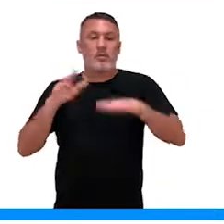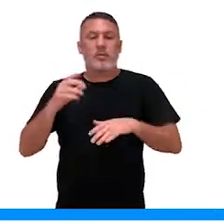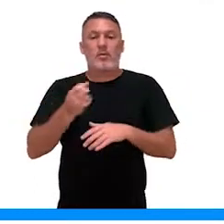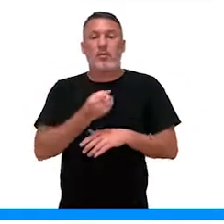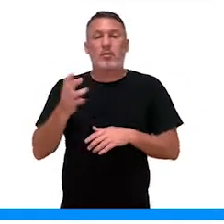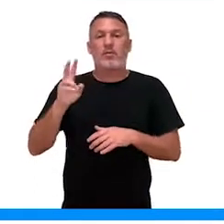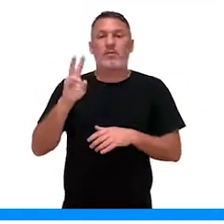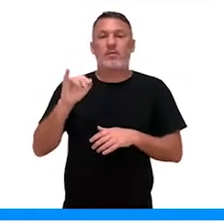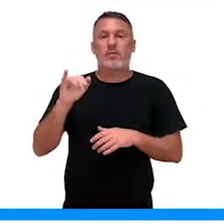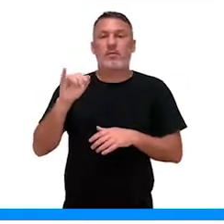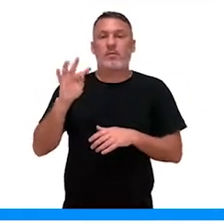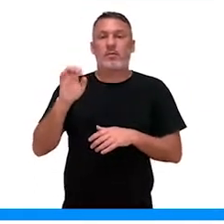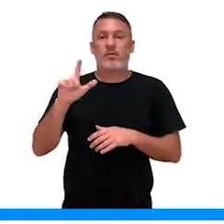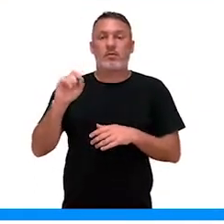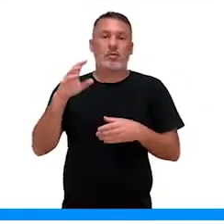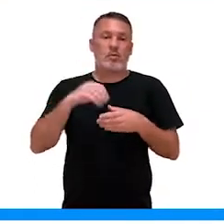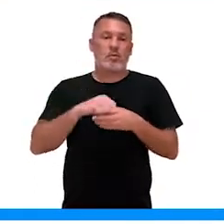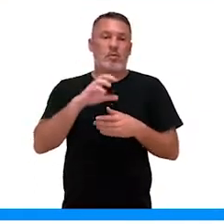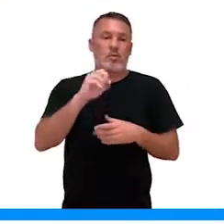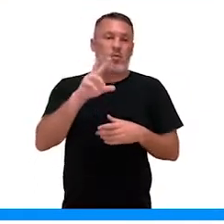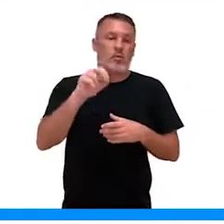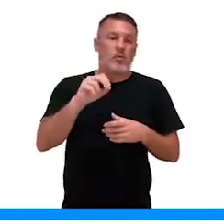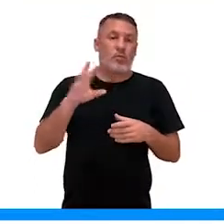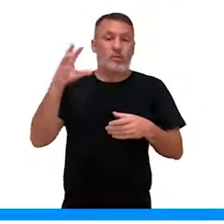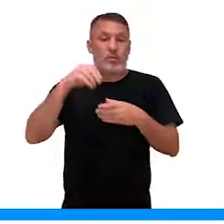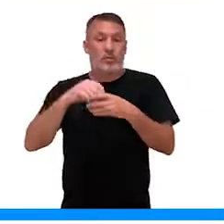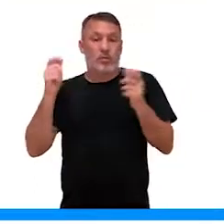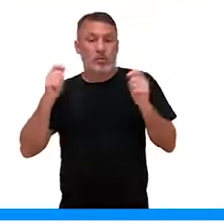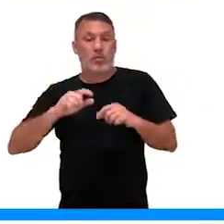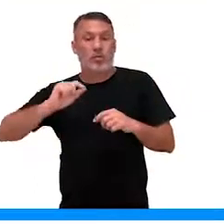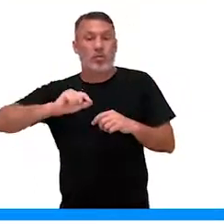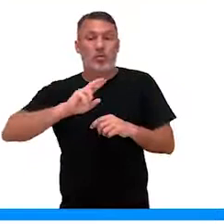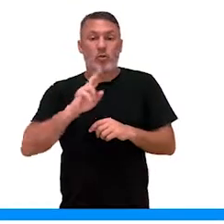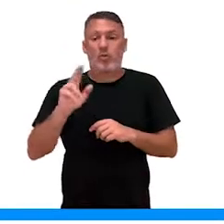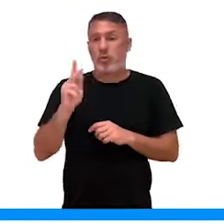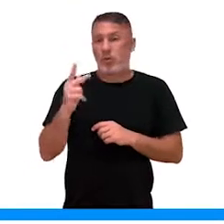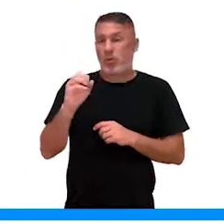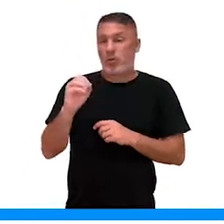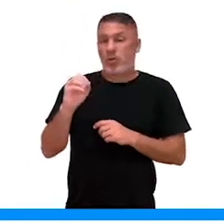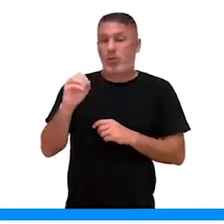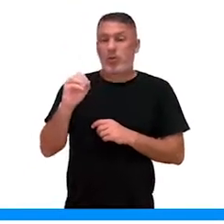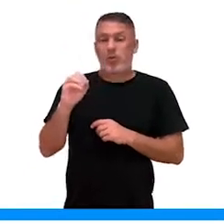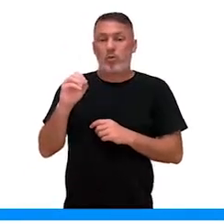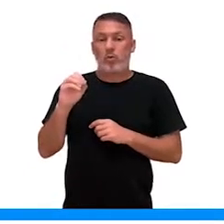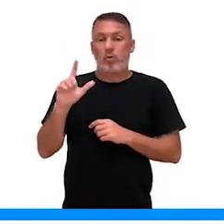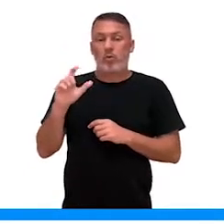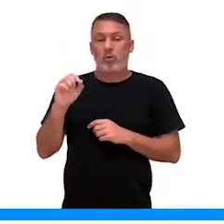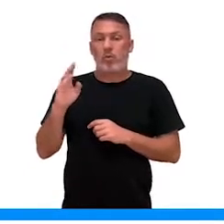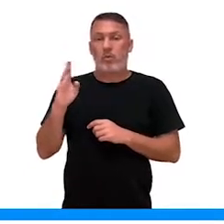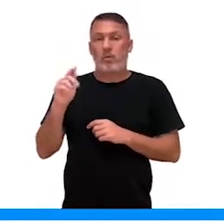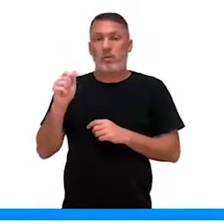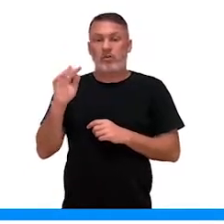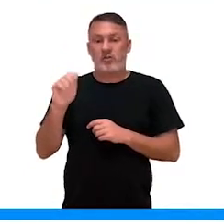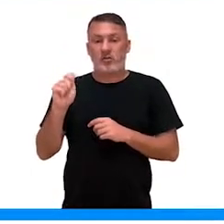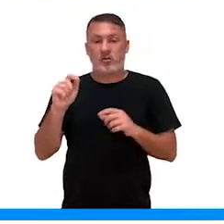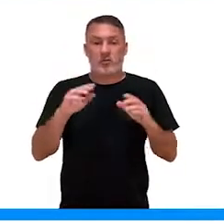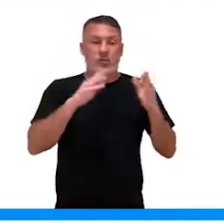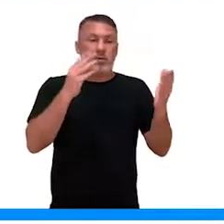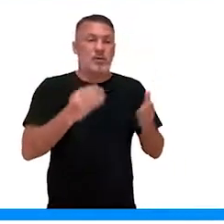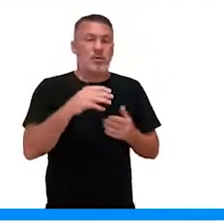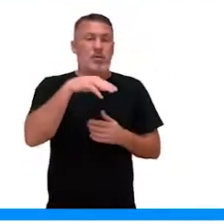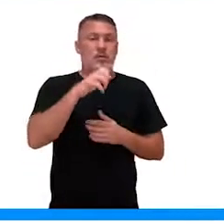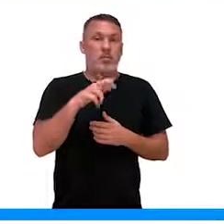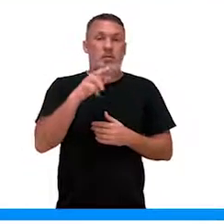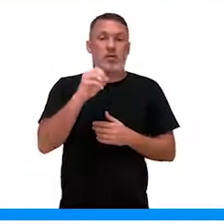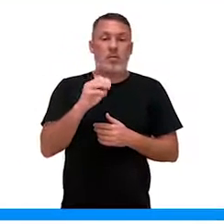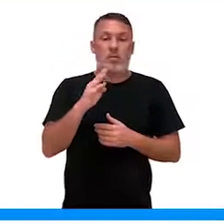ovo. Então ela pode ser holoblástica, quando vai clivar a célula inteira, ou meroblástica, quando ela vai